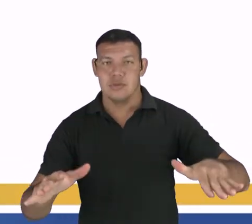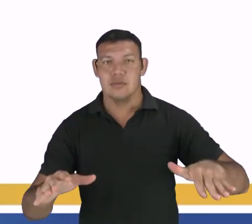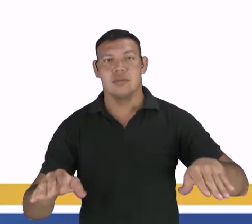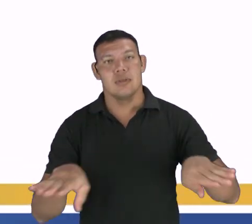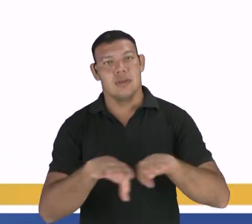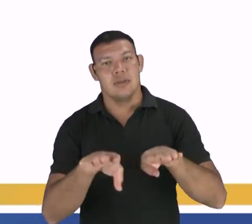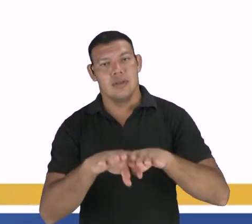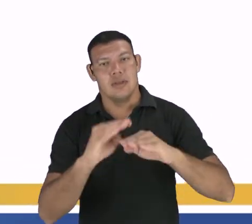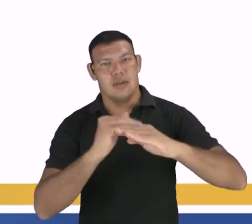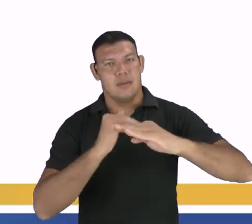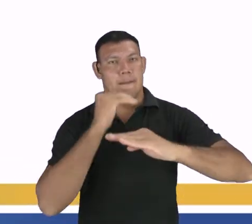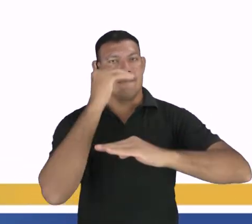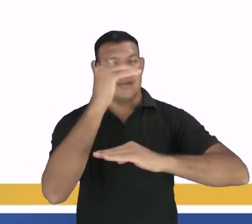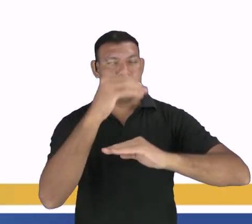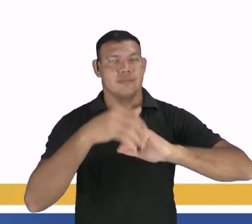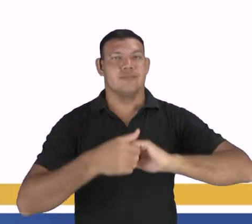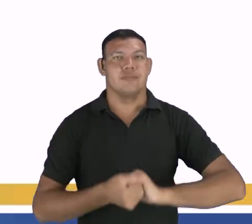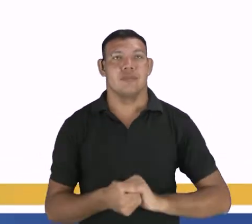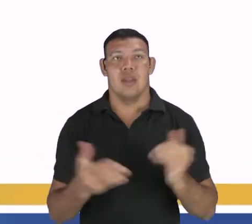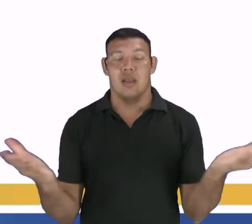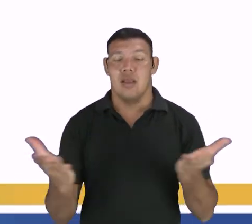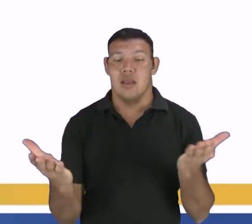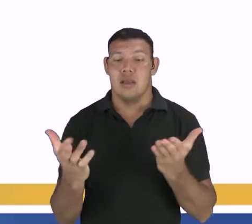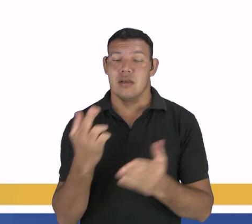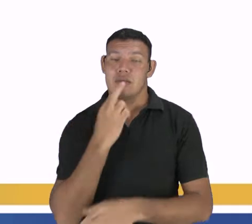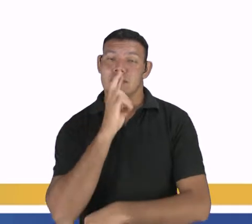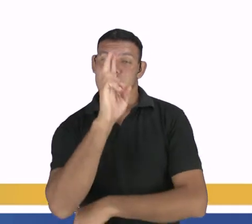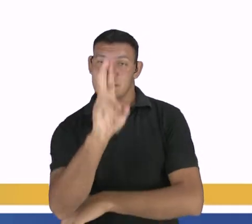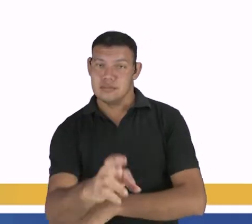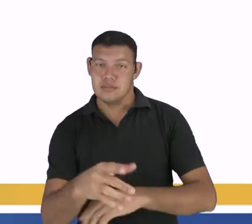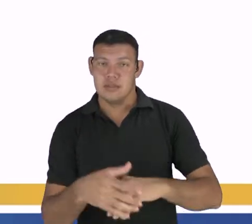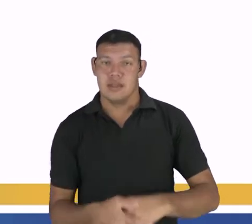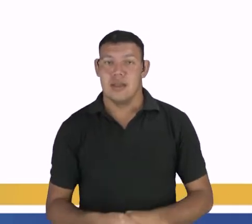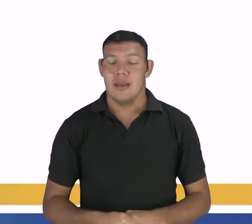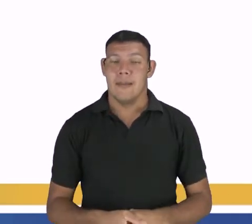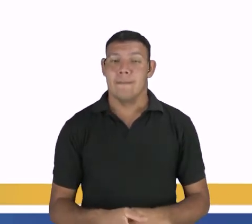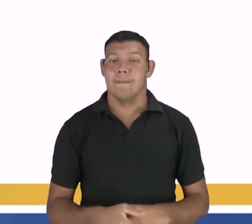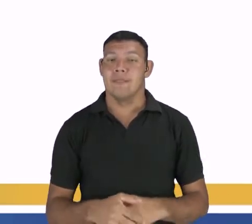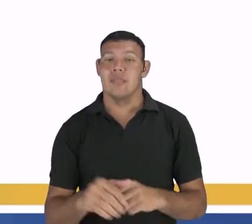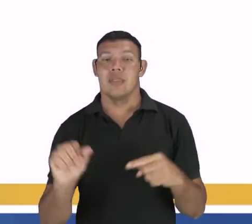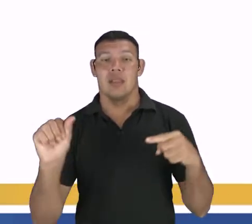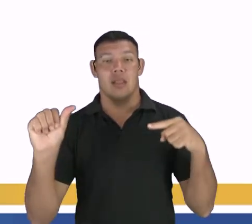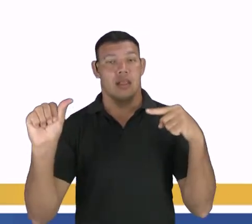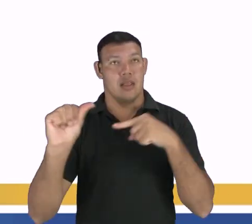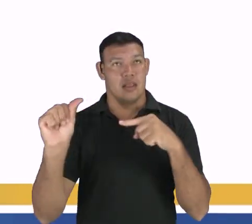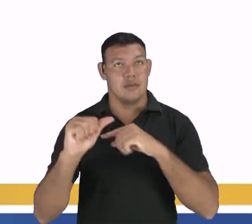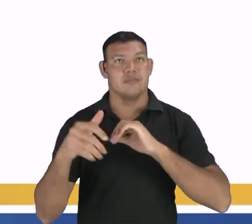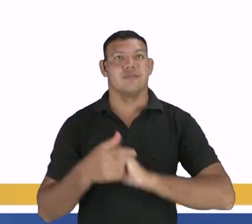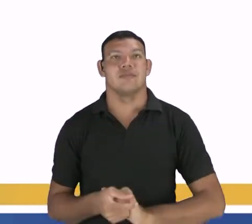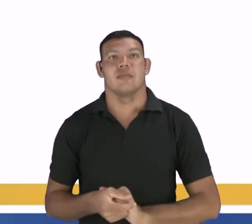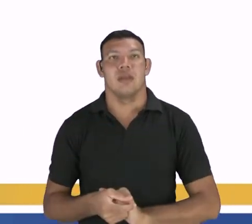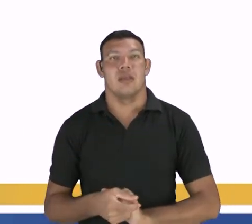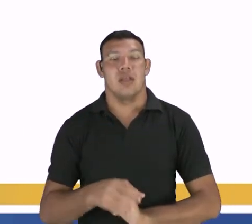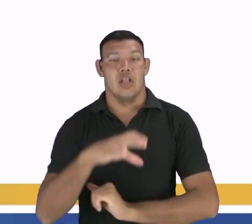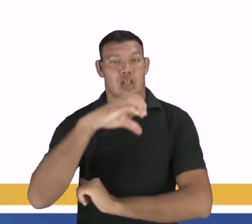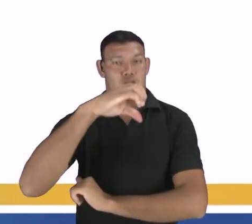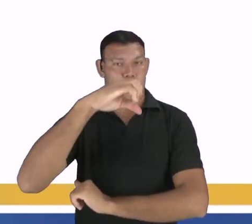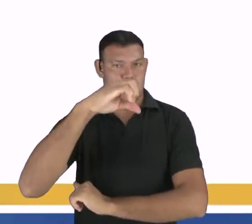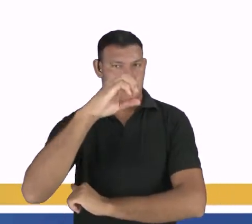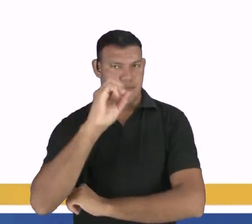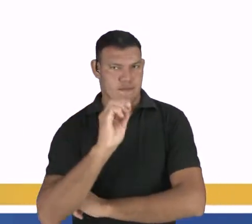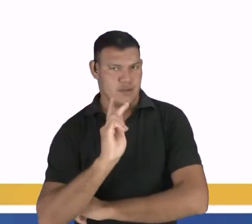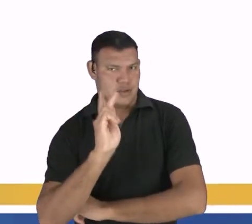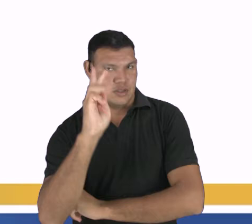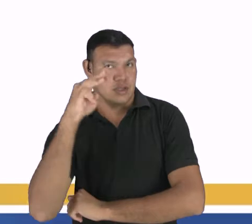então vamos aí para a nossa resolução, né? Na primeira situação, nós temos 90 quilômetros a oeste e 50